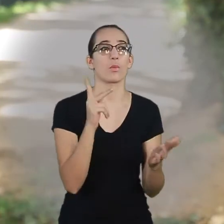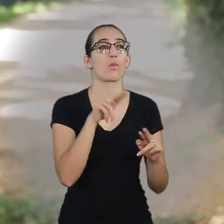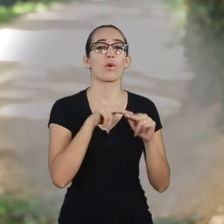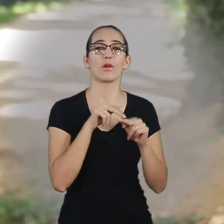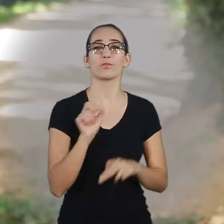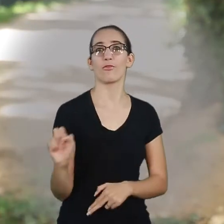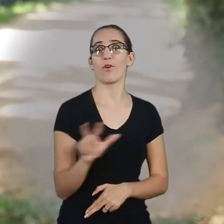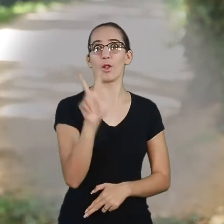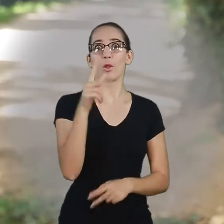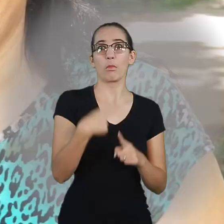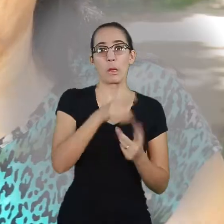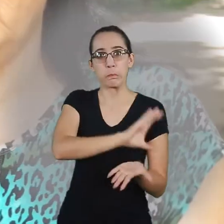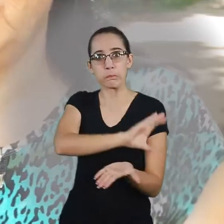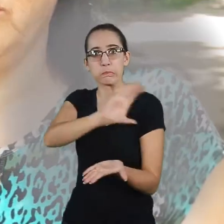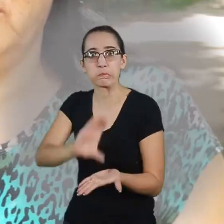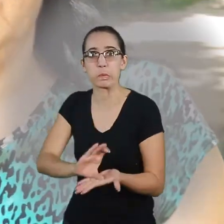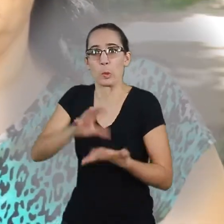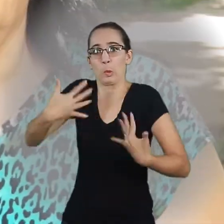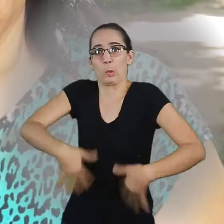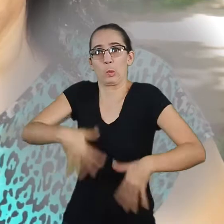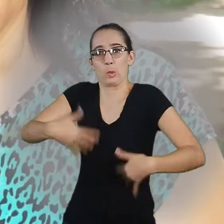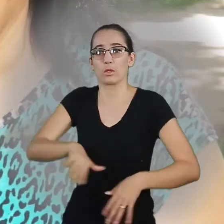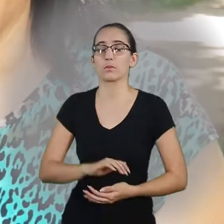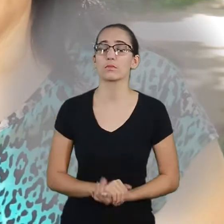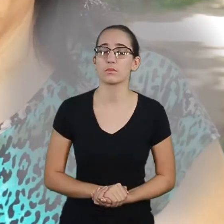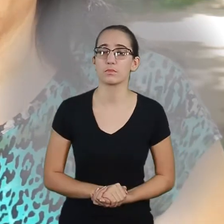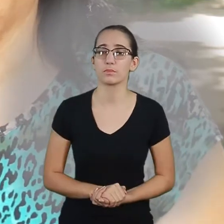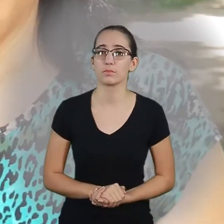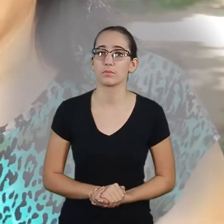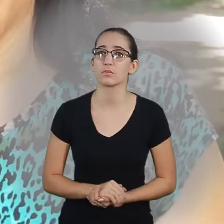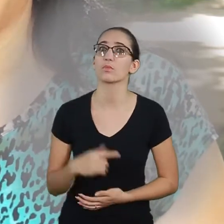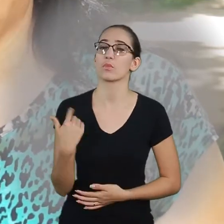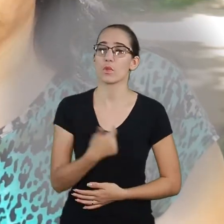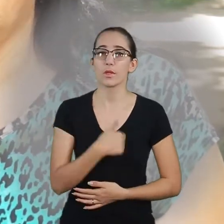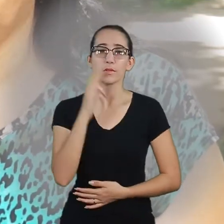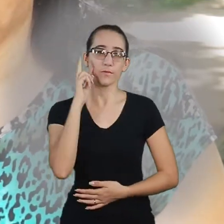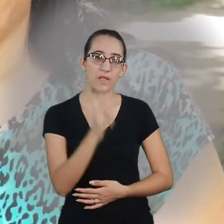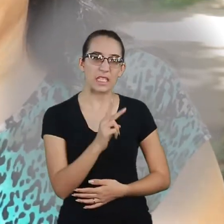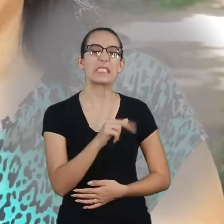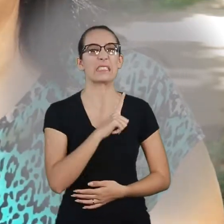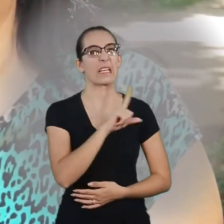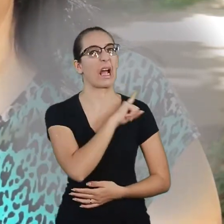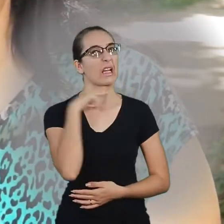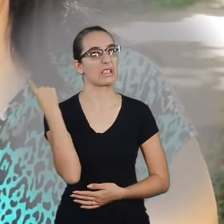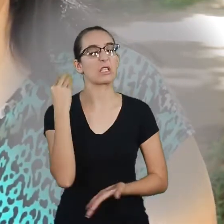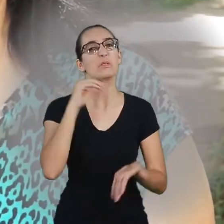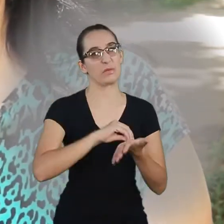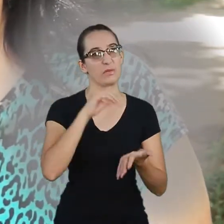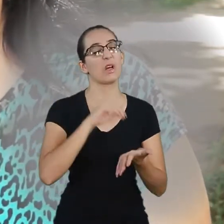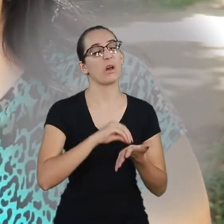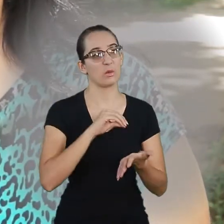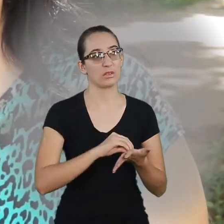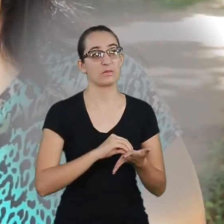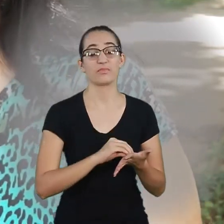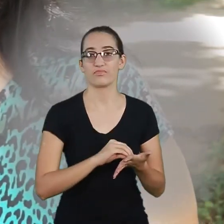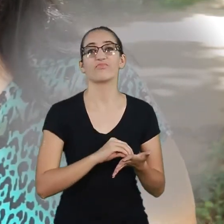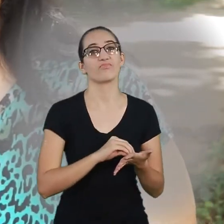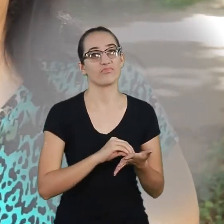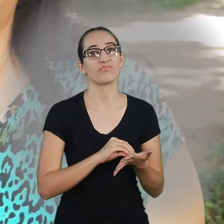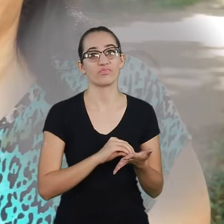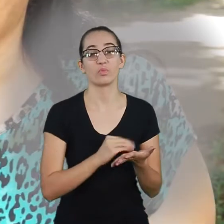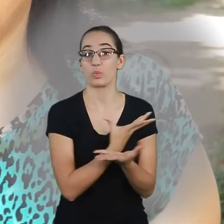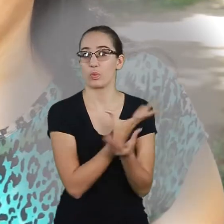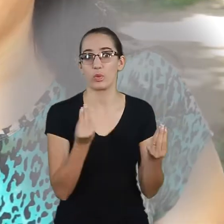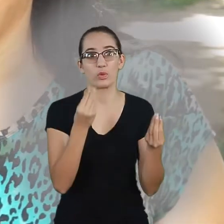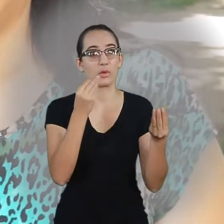que ter um investimento mais alto. Pelo que a gente vê, tem muito atraso, falta muita coisa ainda, tem muito a desejar.